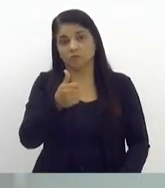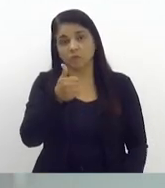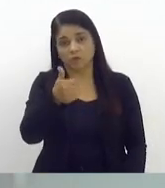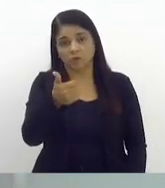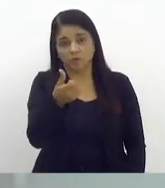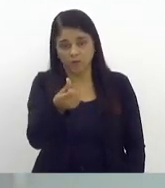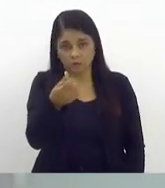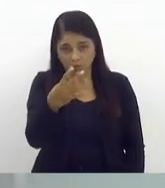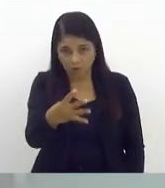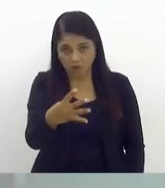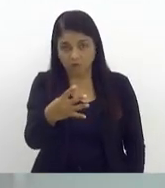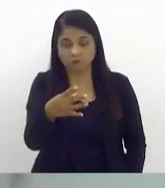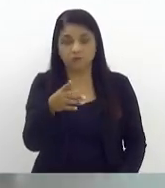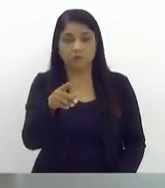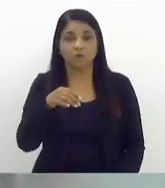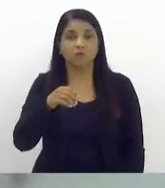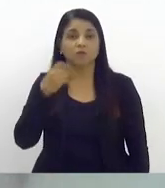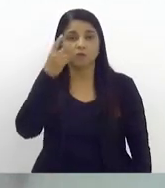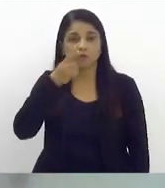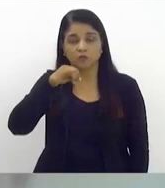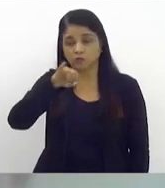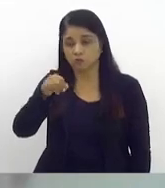deputado aqui, Jorge Felipe, está usando ali